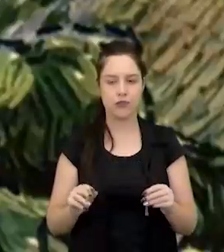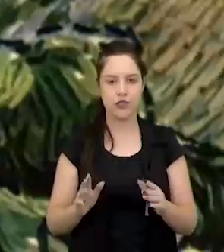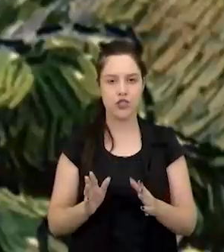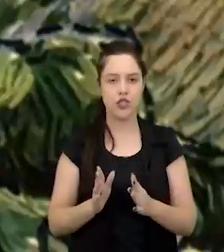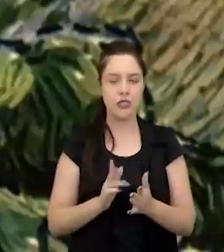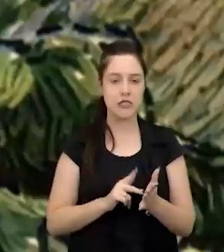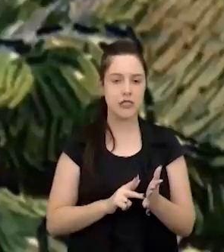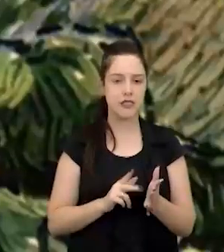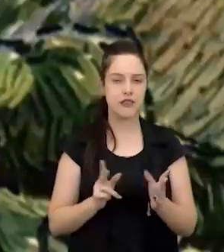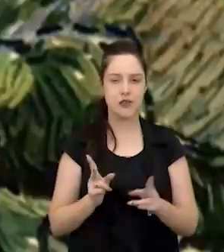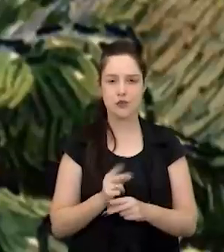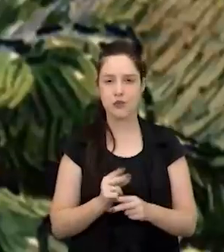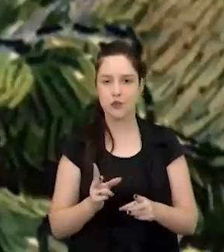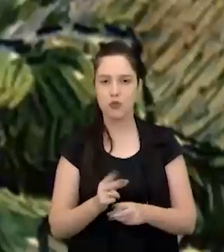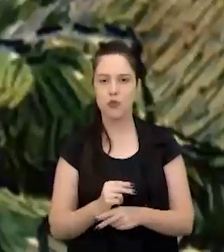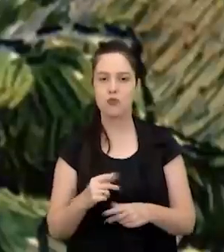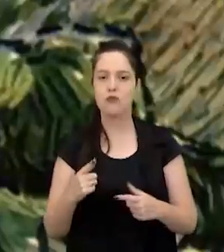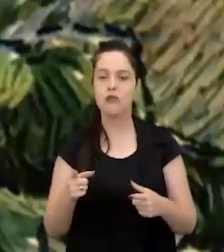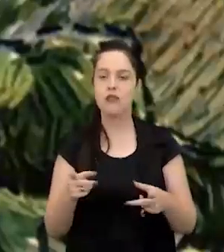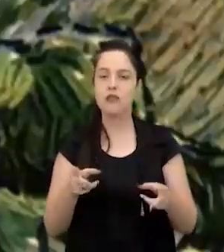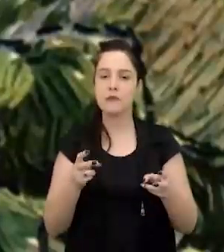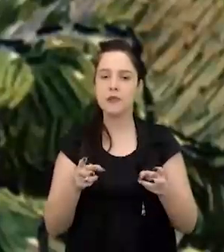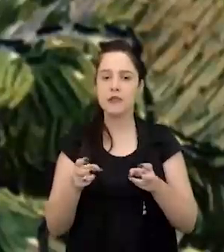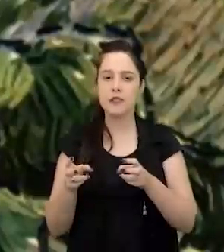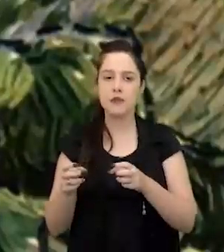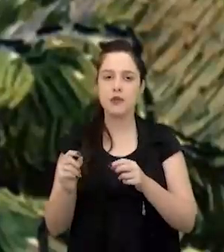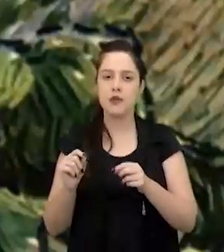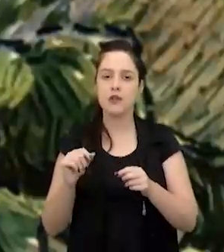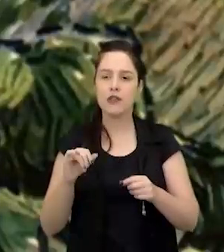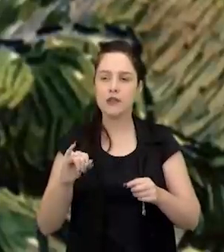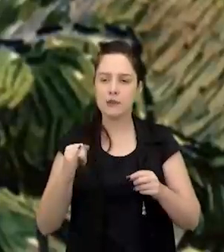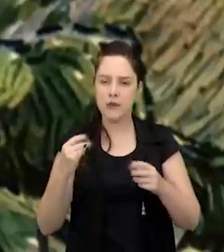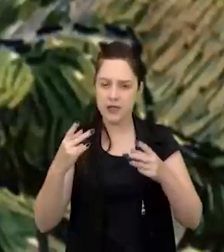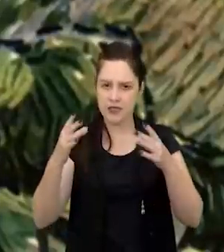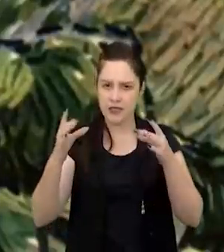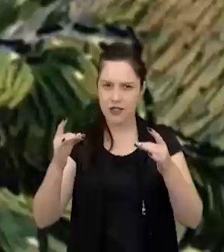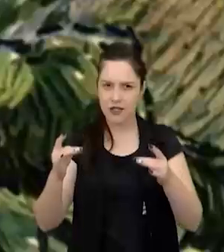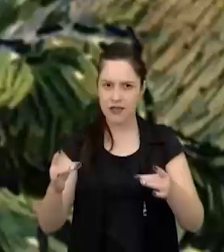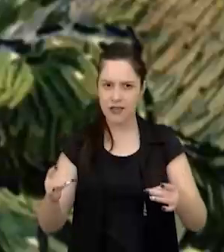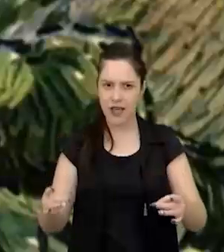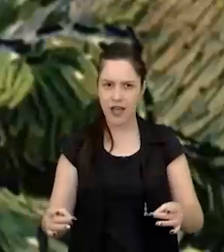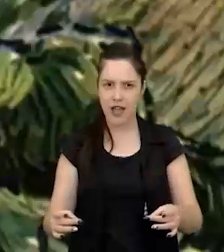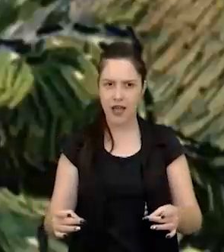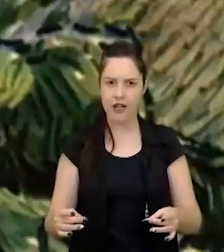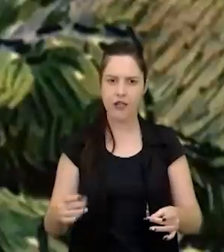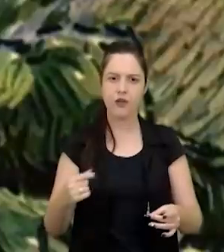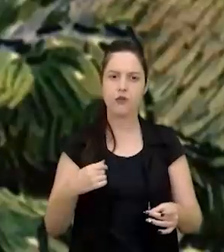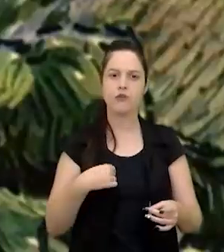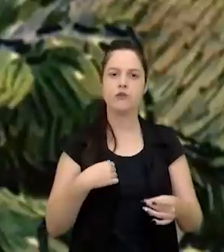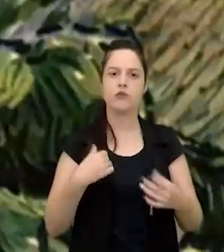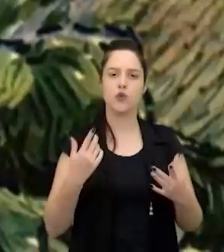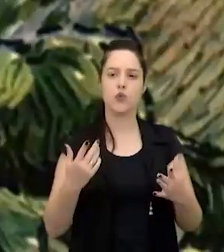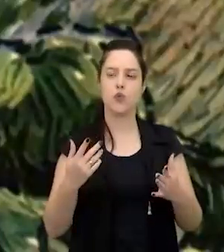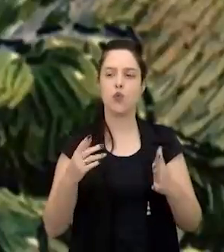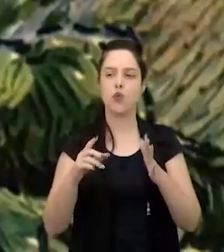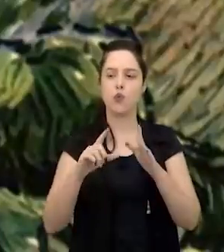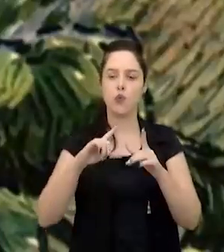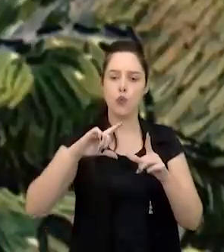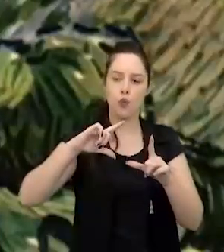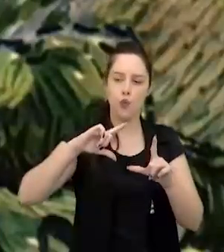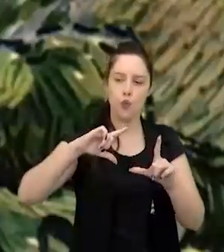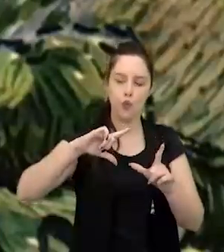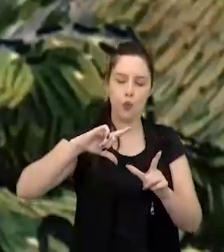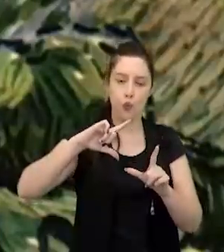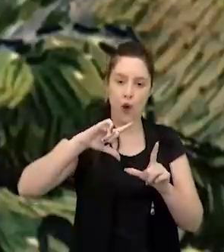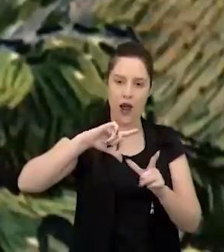consigo identificar que é o quê? Se eu for descrever esse quadro para alguém, eu vou falar, olha, se trata de um quadro com girassóis que está sobre uma